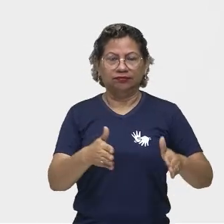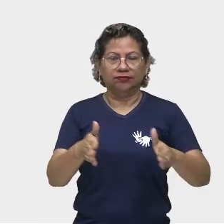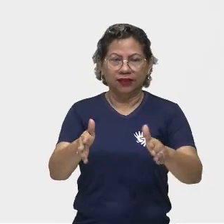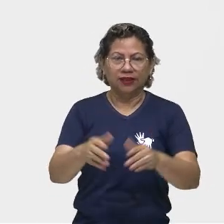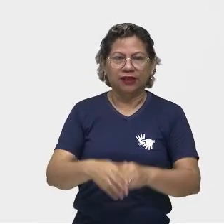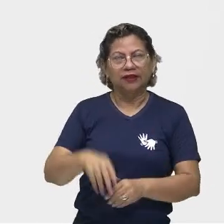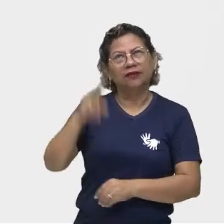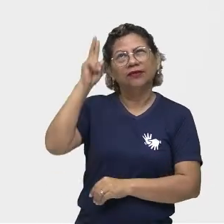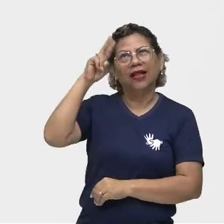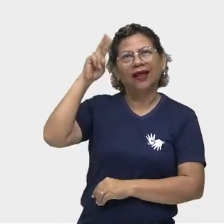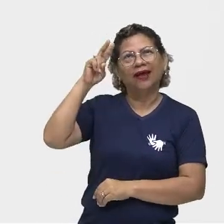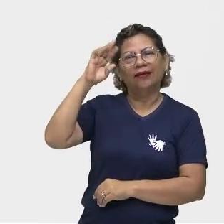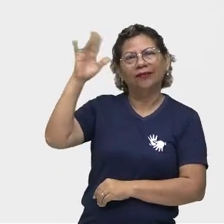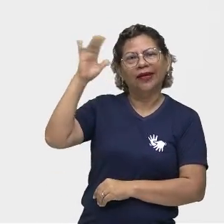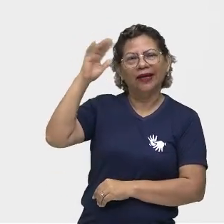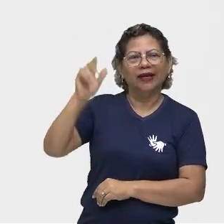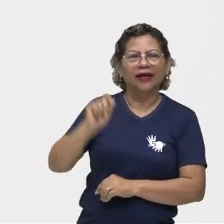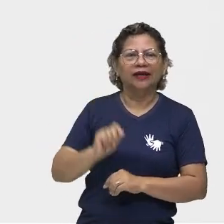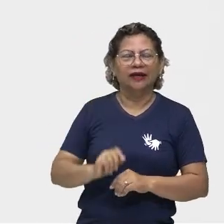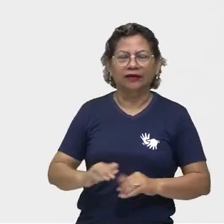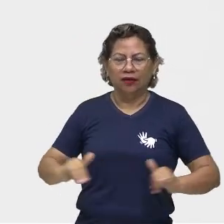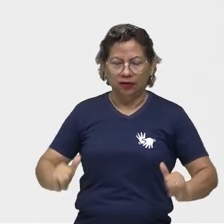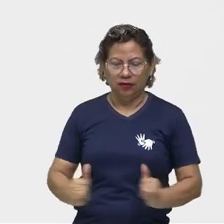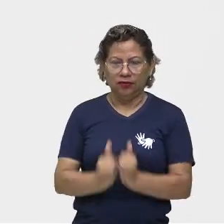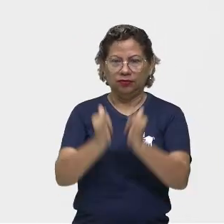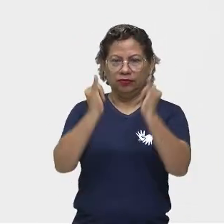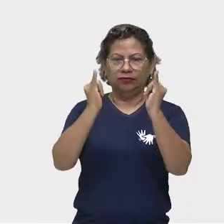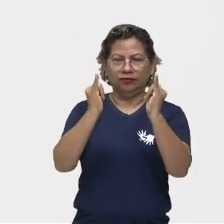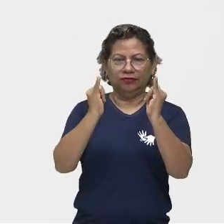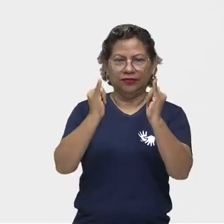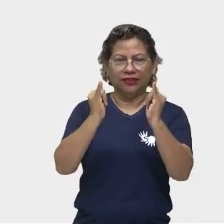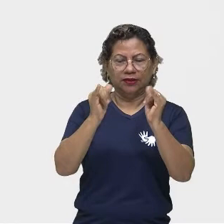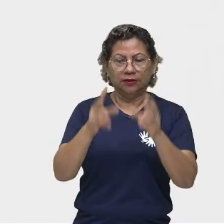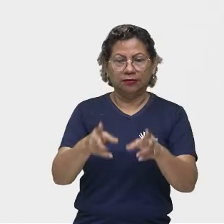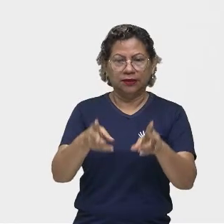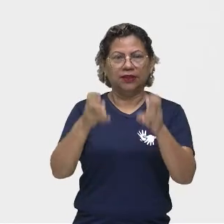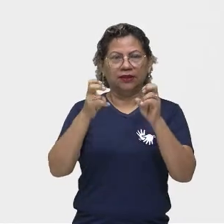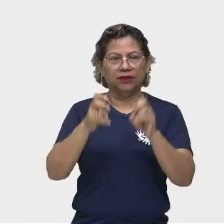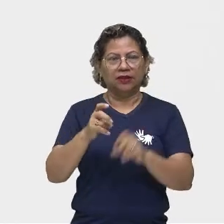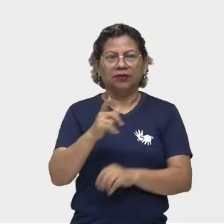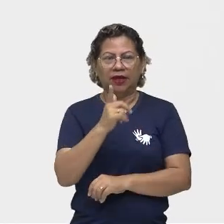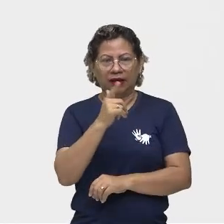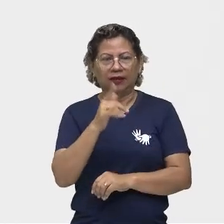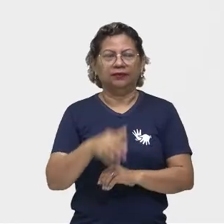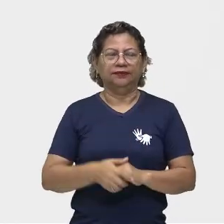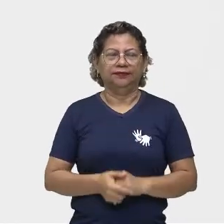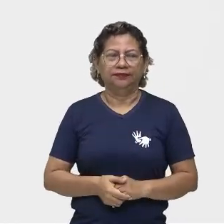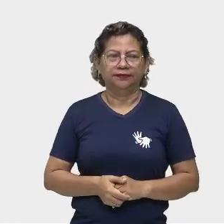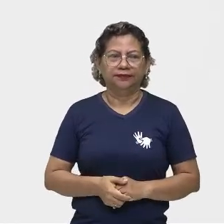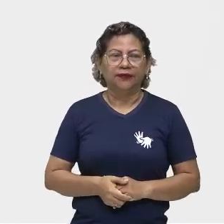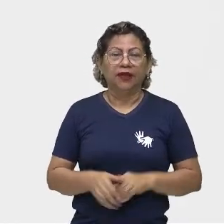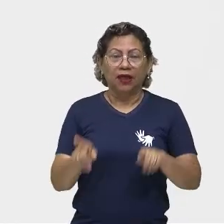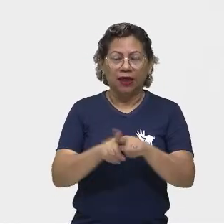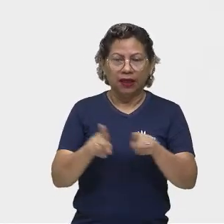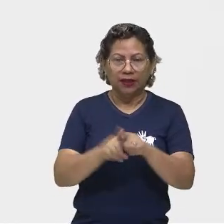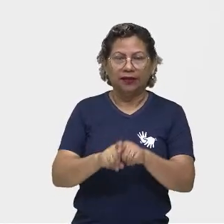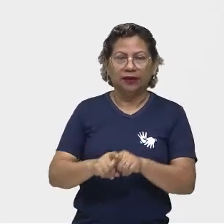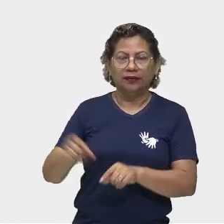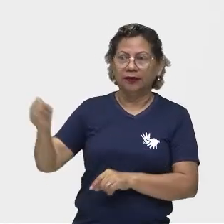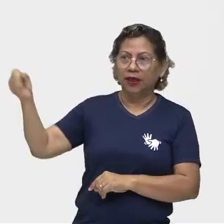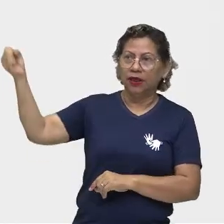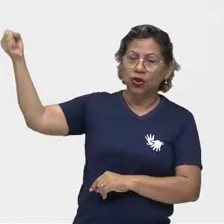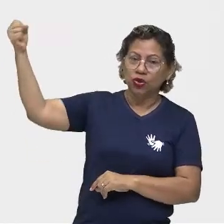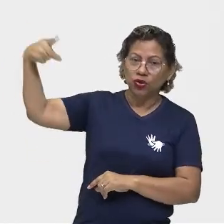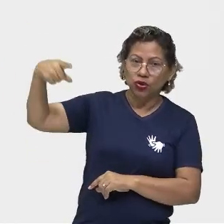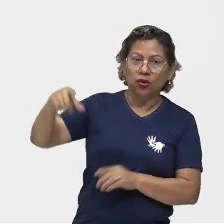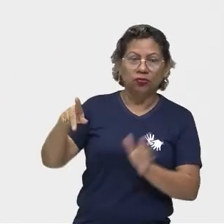lembra de hidro, e hidro a gente já relaciona com água, né? Para a gente não esquecer. A energia solar, o próprio nome